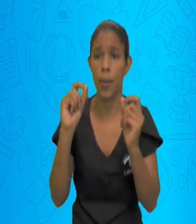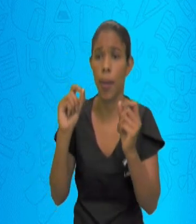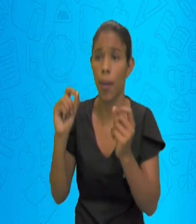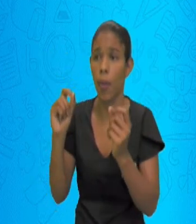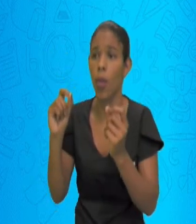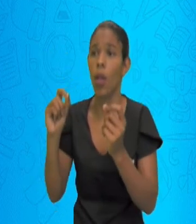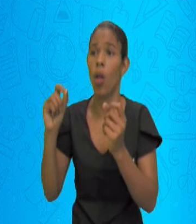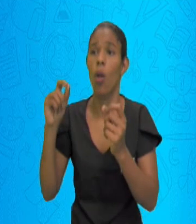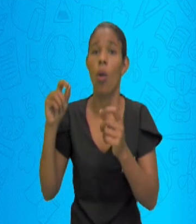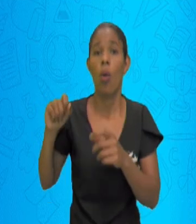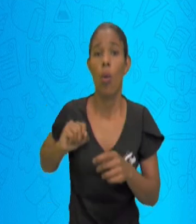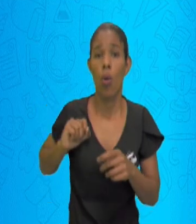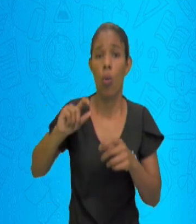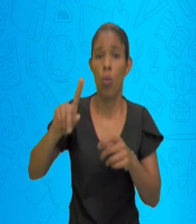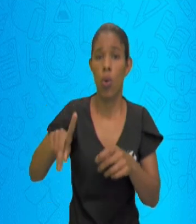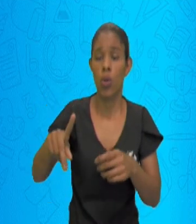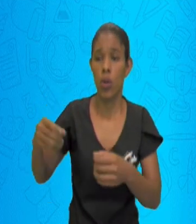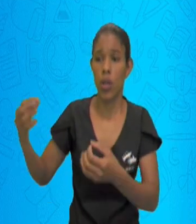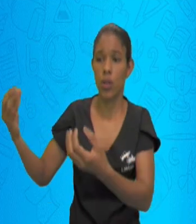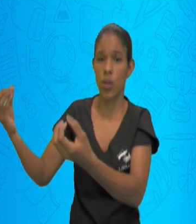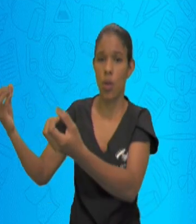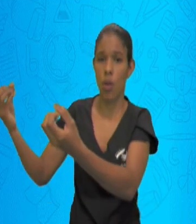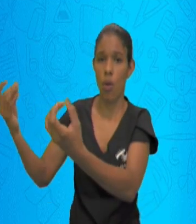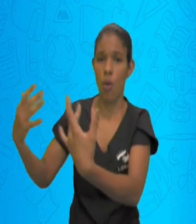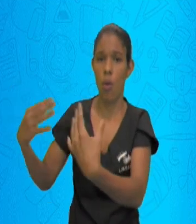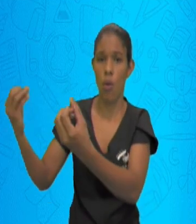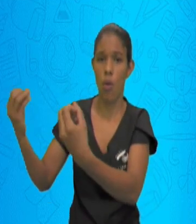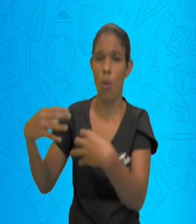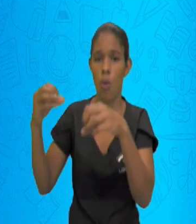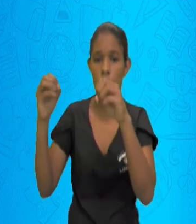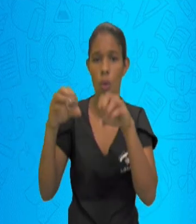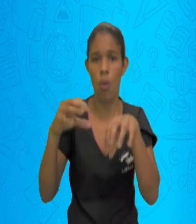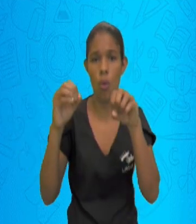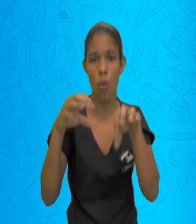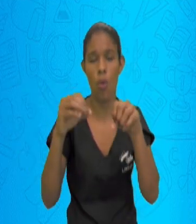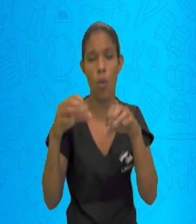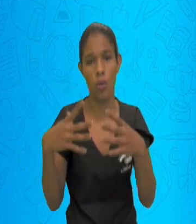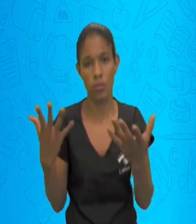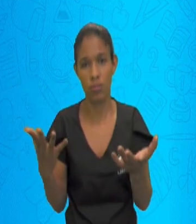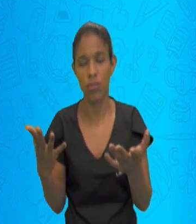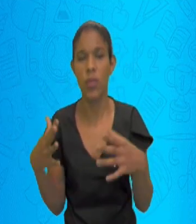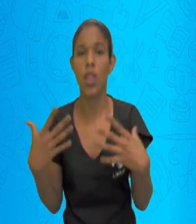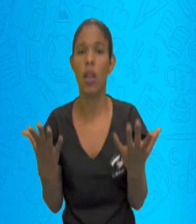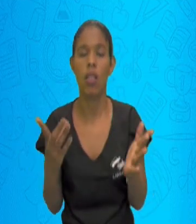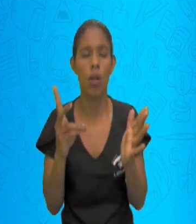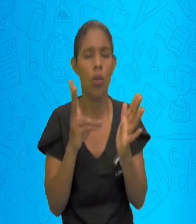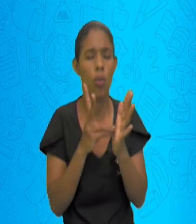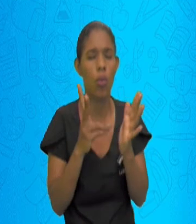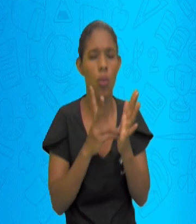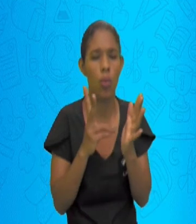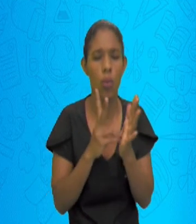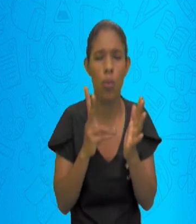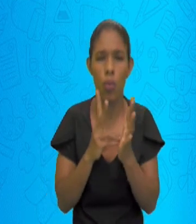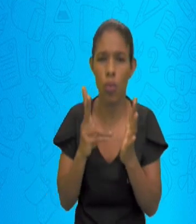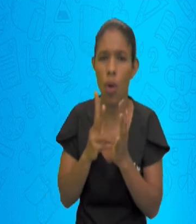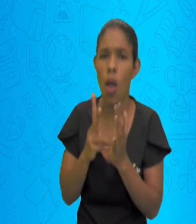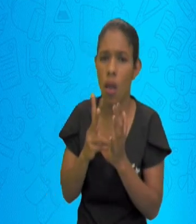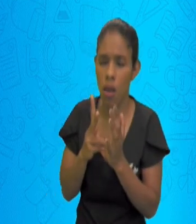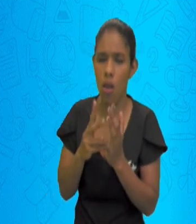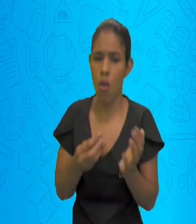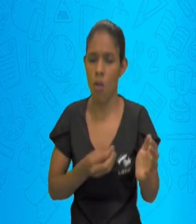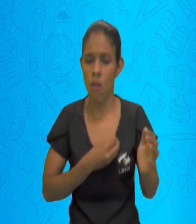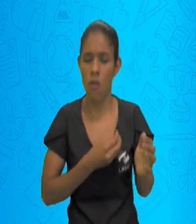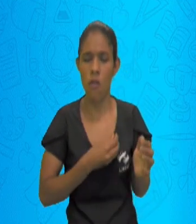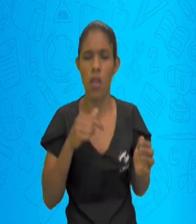período colonial. Por coincidência, os índios que habitavam o nosso país já realizavam seus rituais nessa